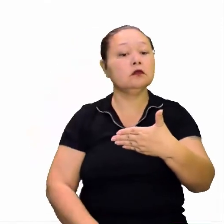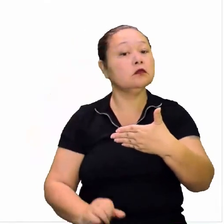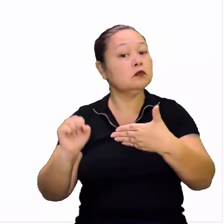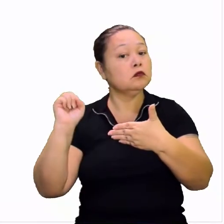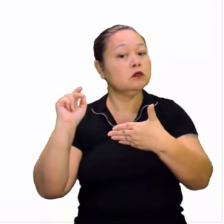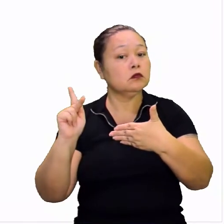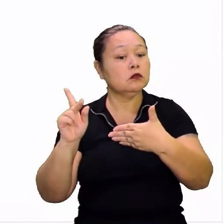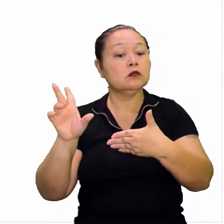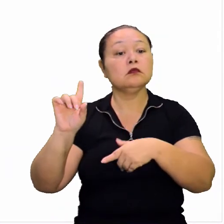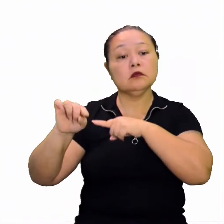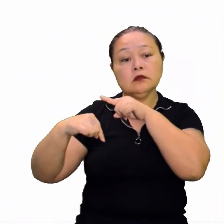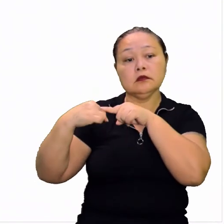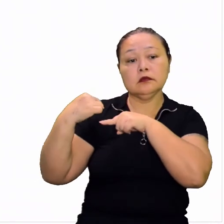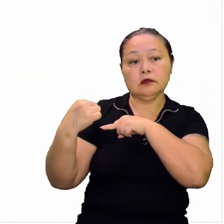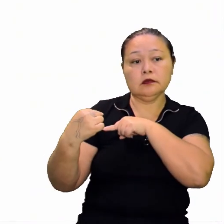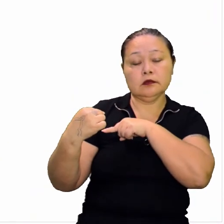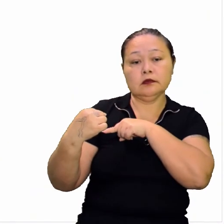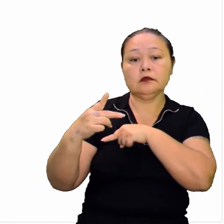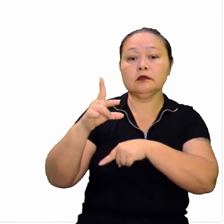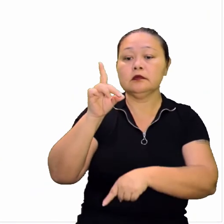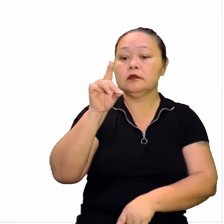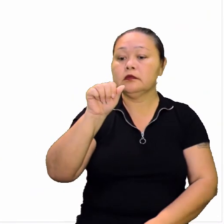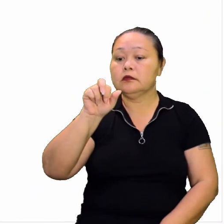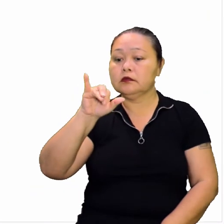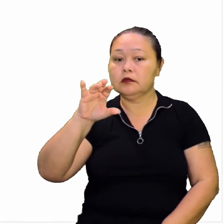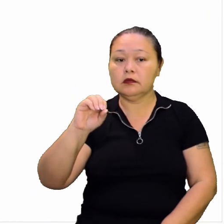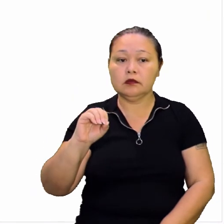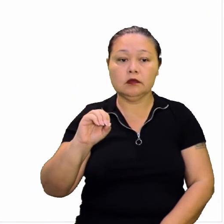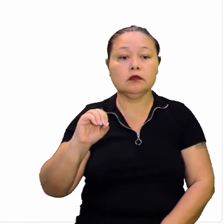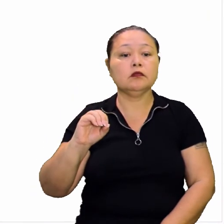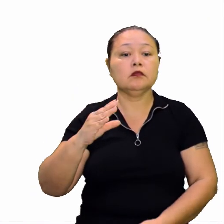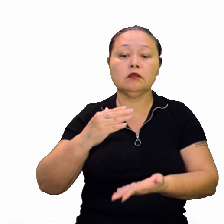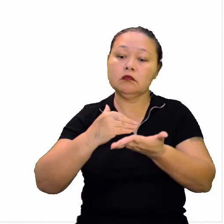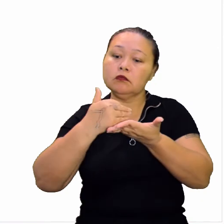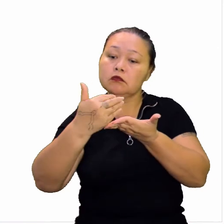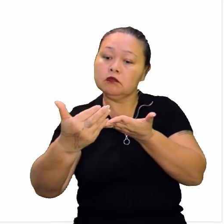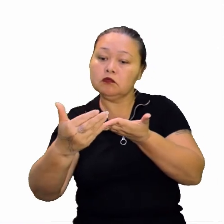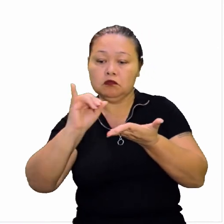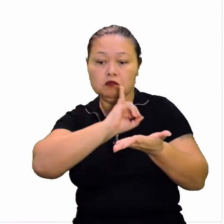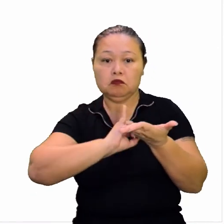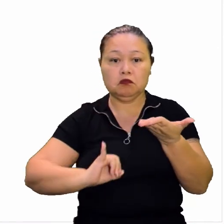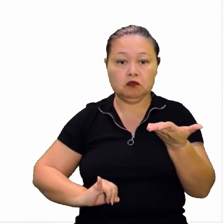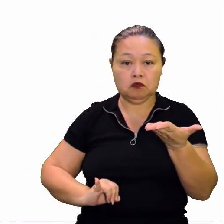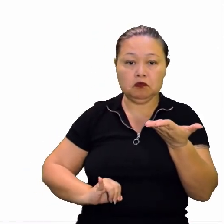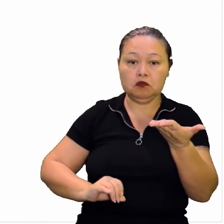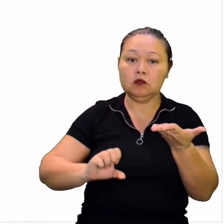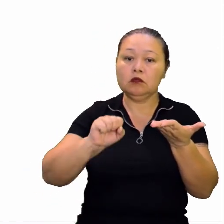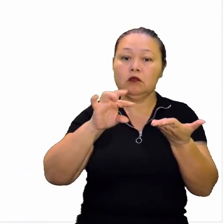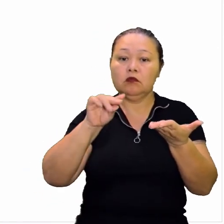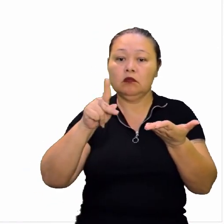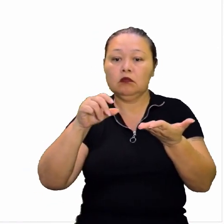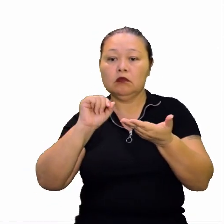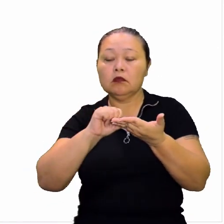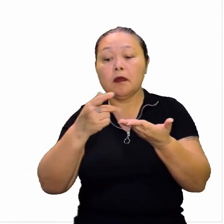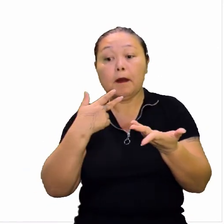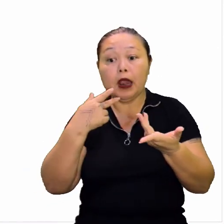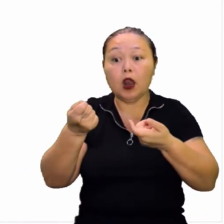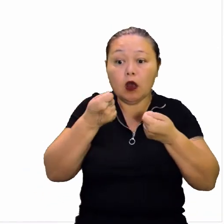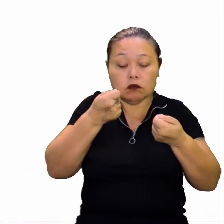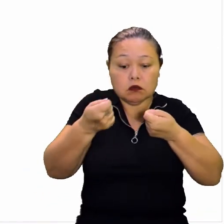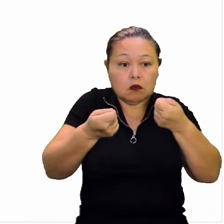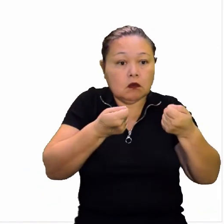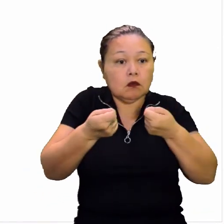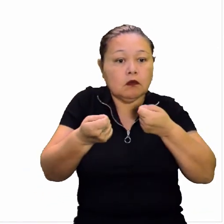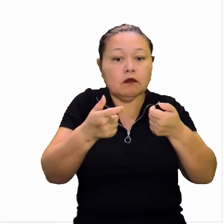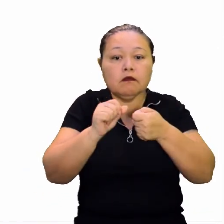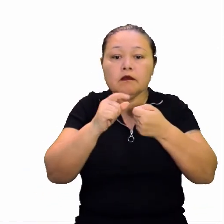Ok? E aí, depois eu tenho o Dário, ele vai dividir o Império em satrapias para melhor administrá-lo, em decorrência